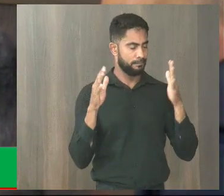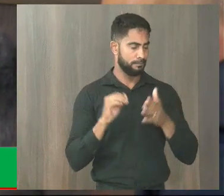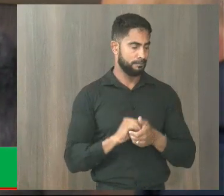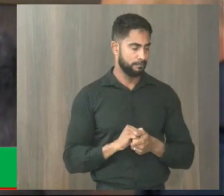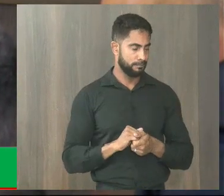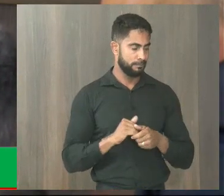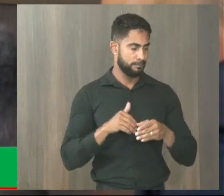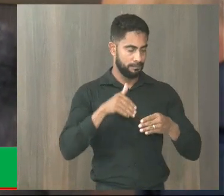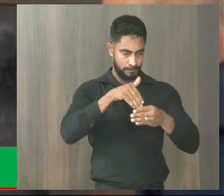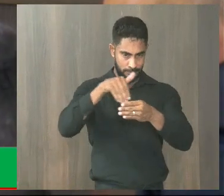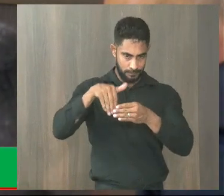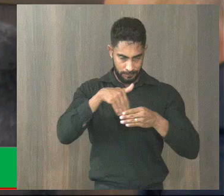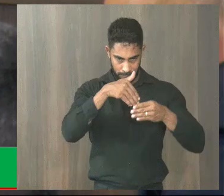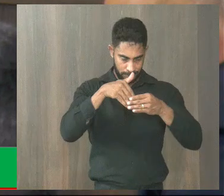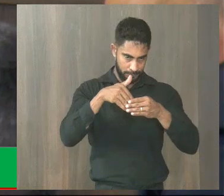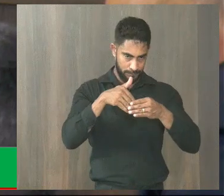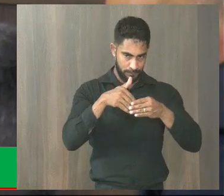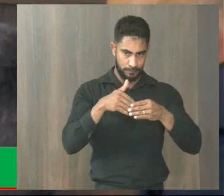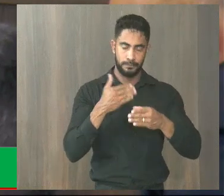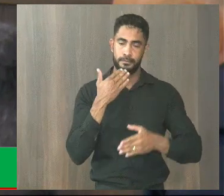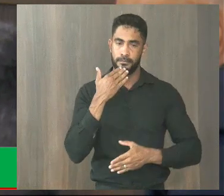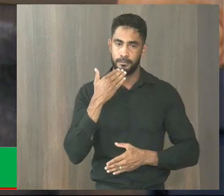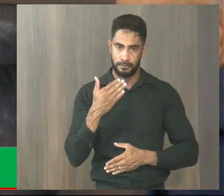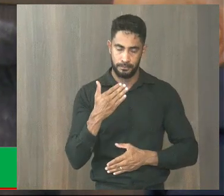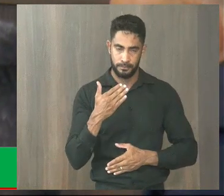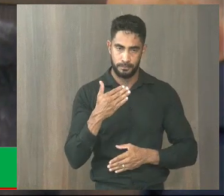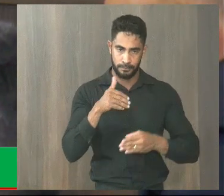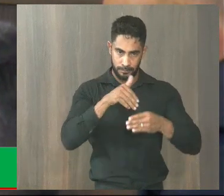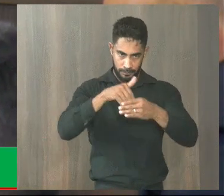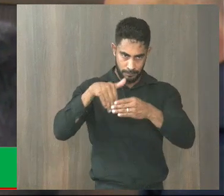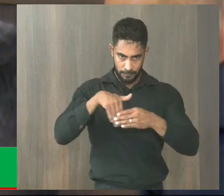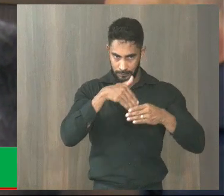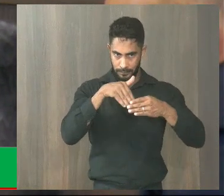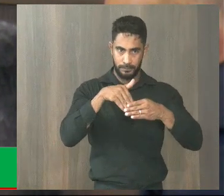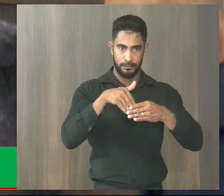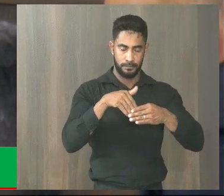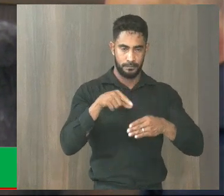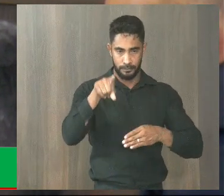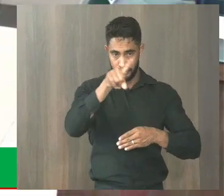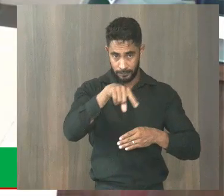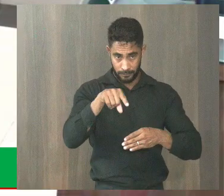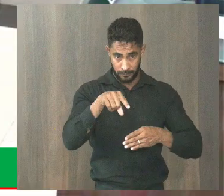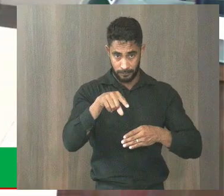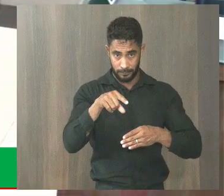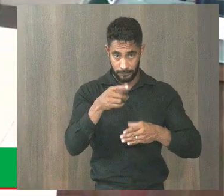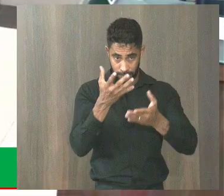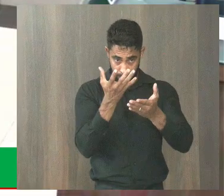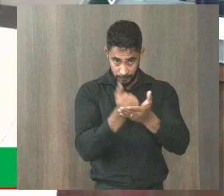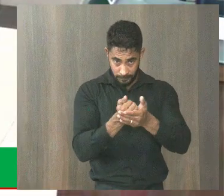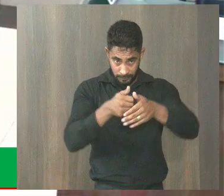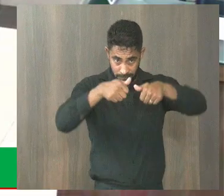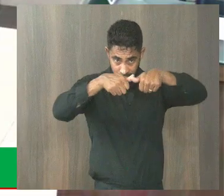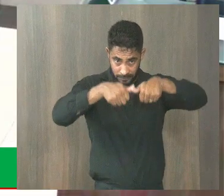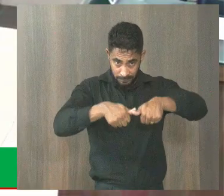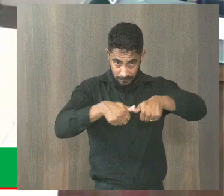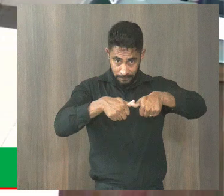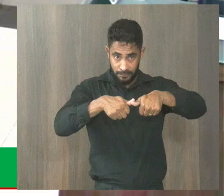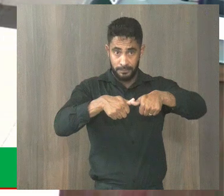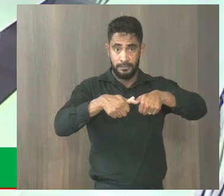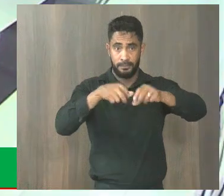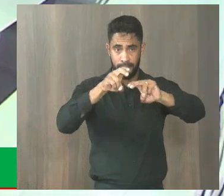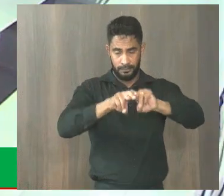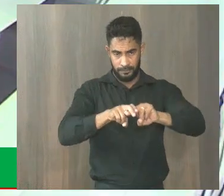Vamos colocar em votação, então. Os requerimentos estão em votação. Quem for favorável, permaneça sentado. Os contrários,